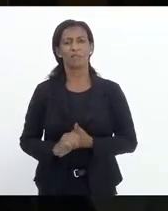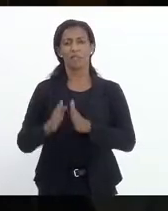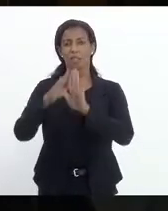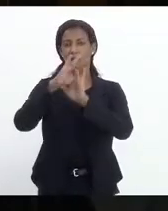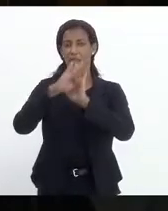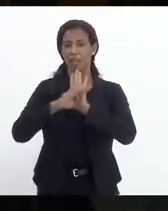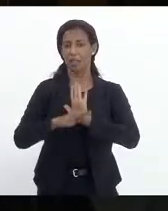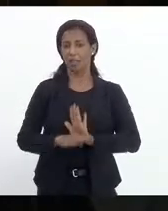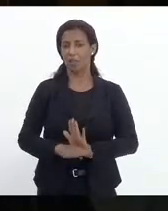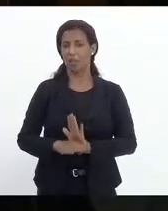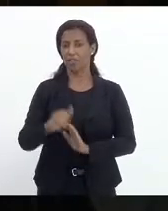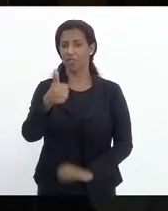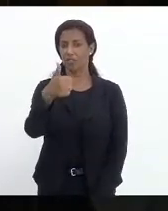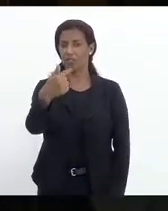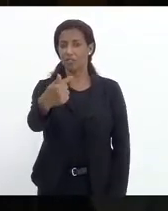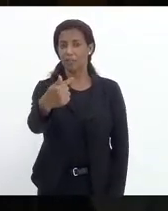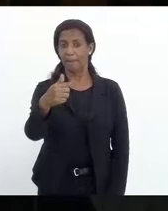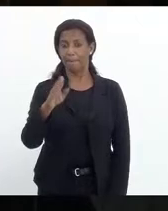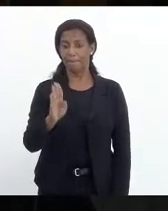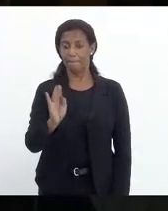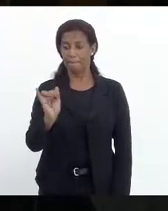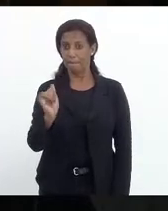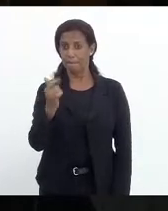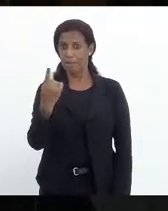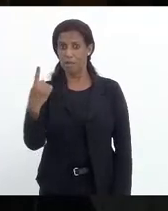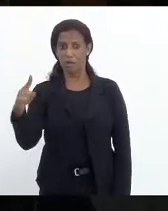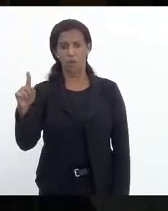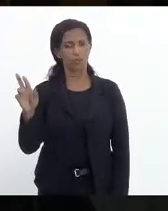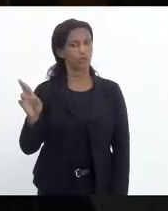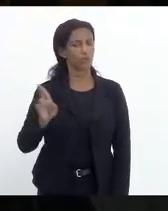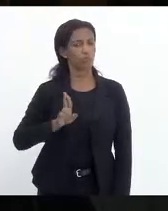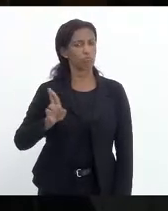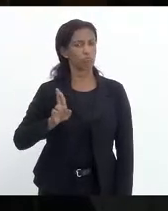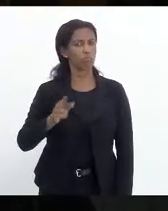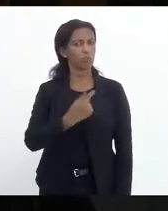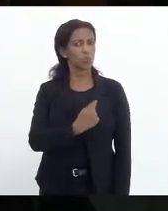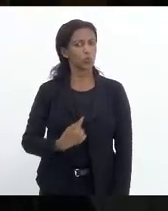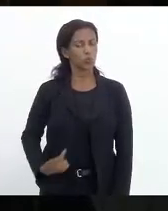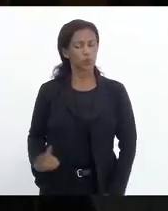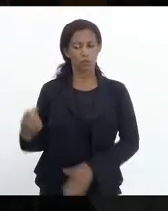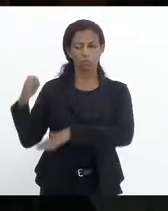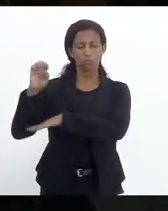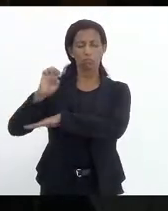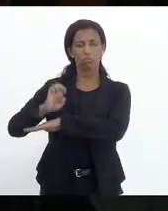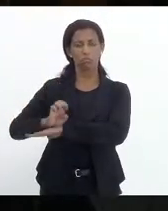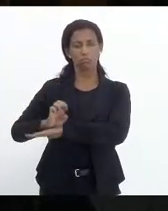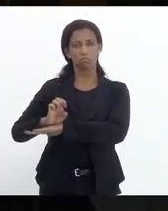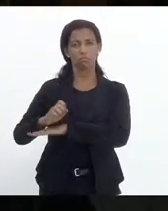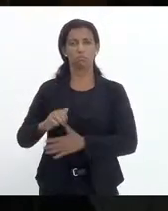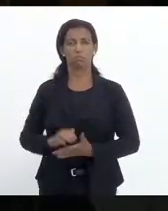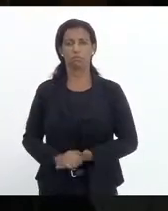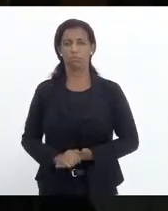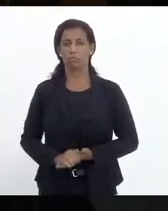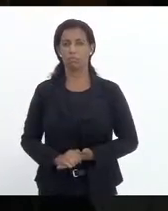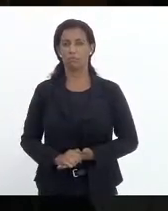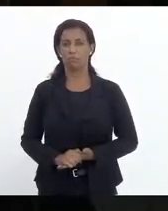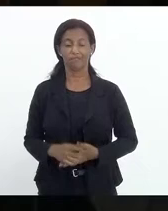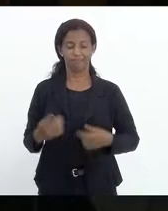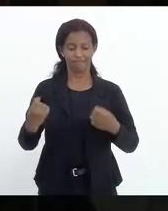ordem de 17 bilhões de reais que o governo do estado pretende